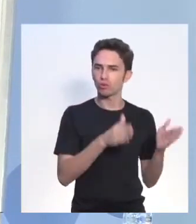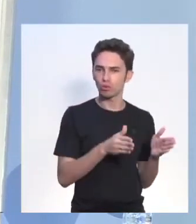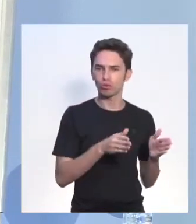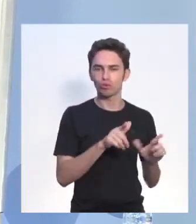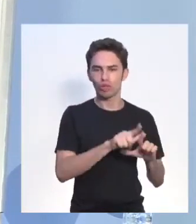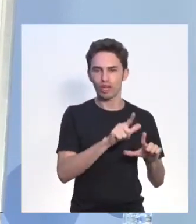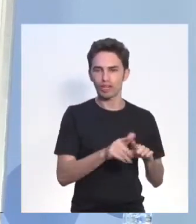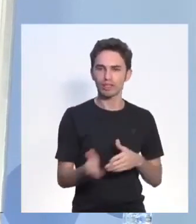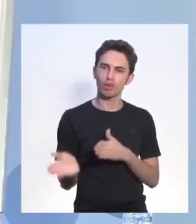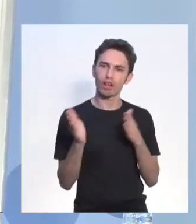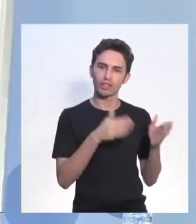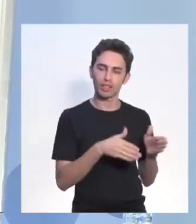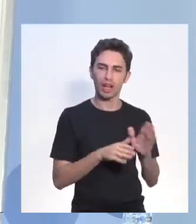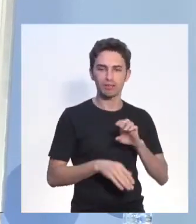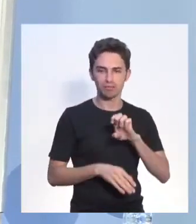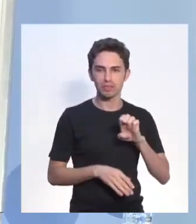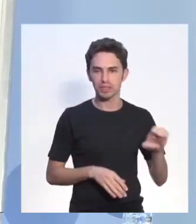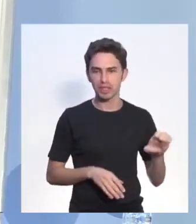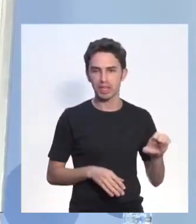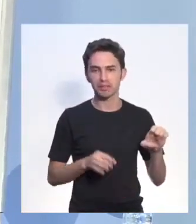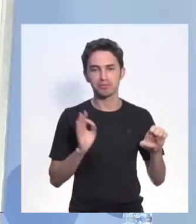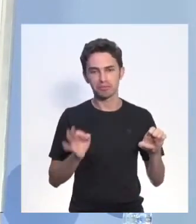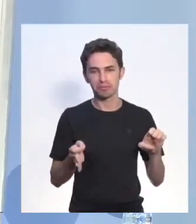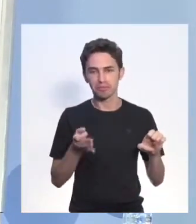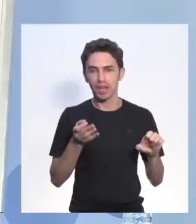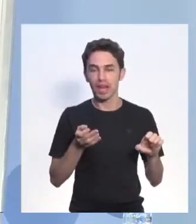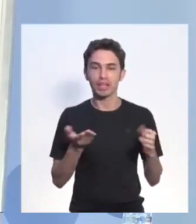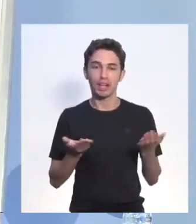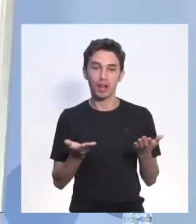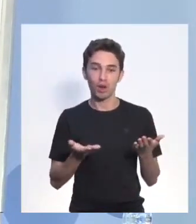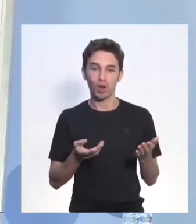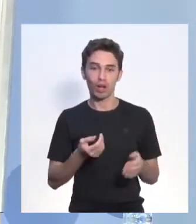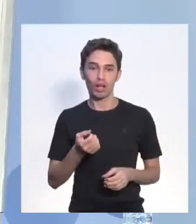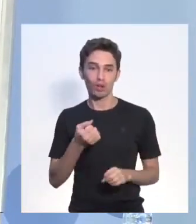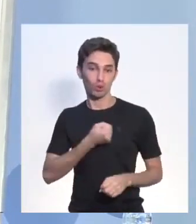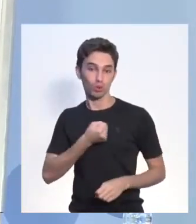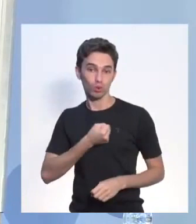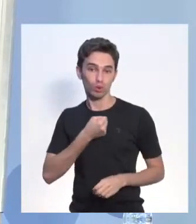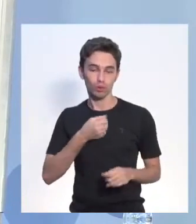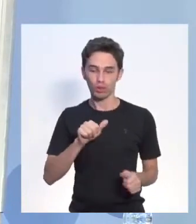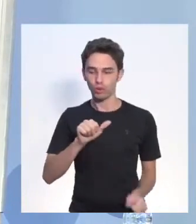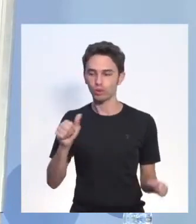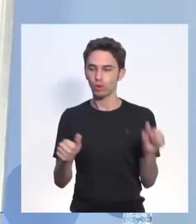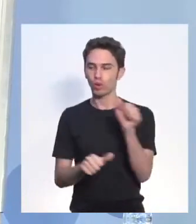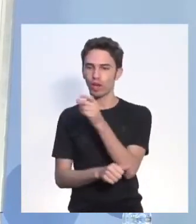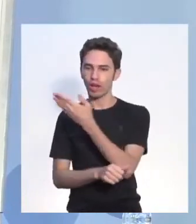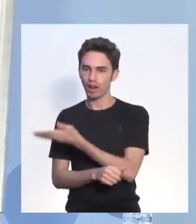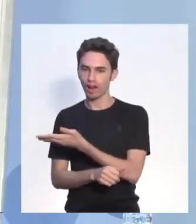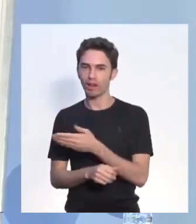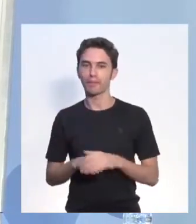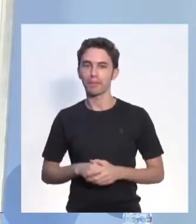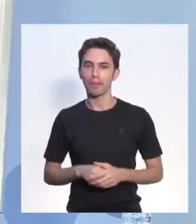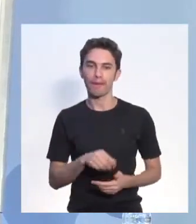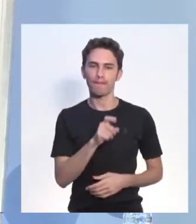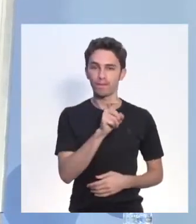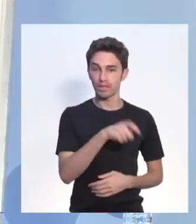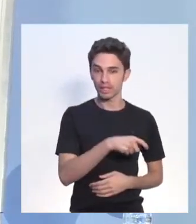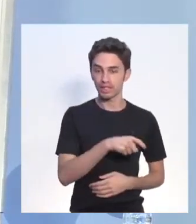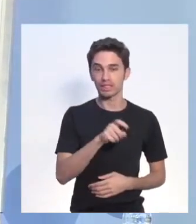vamos anotar. Ó. X mais x e mais o outro x é igual, já anotei todos de